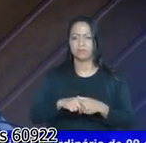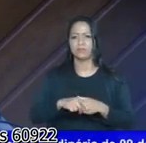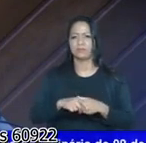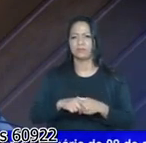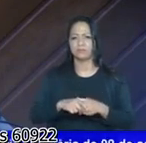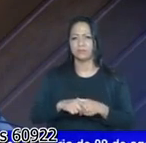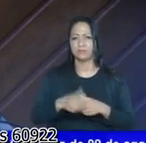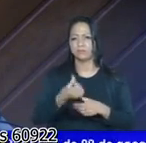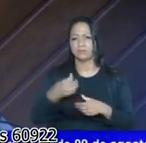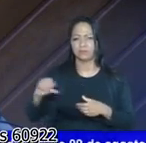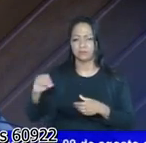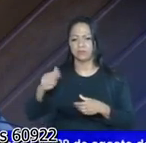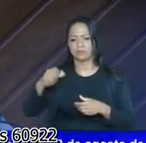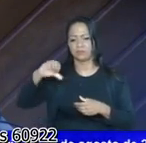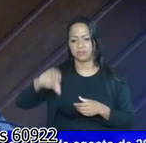na prestação de contas